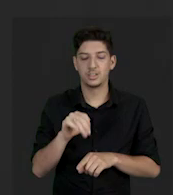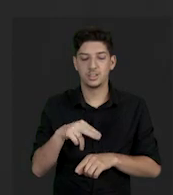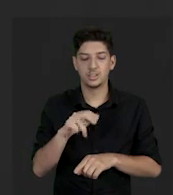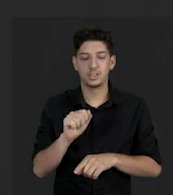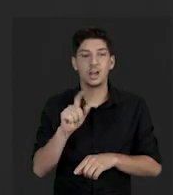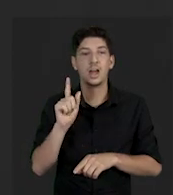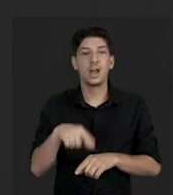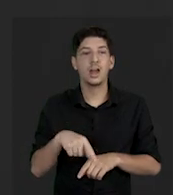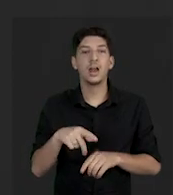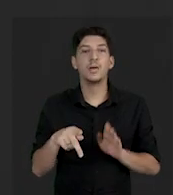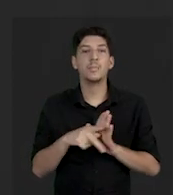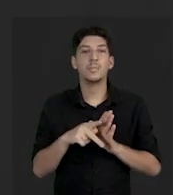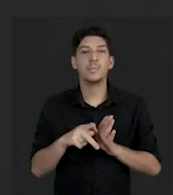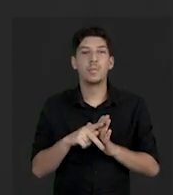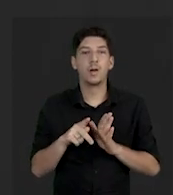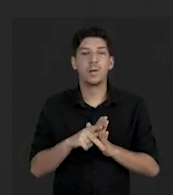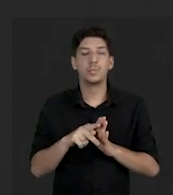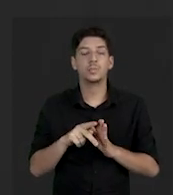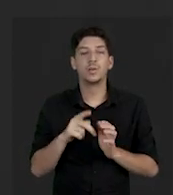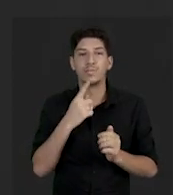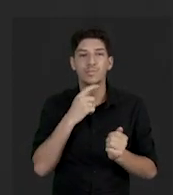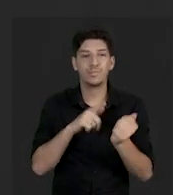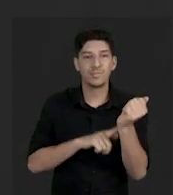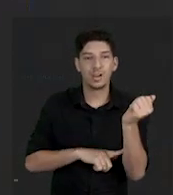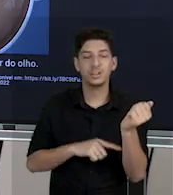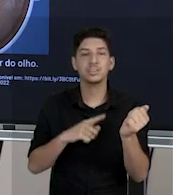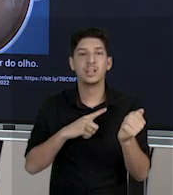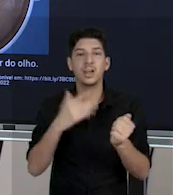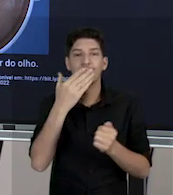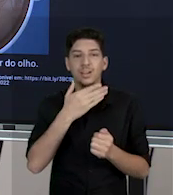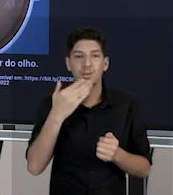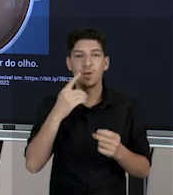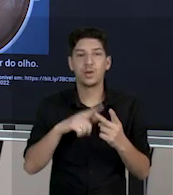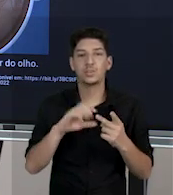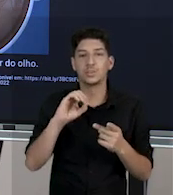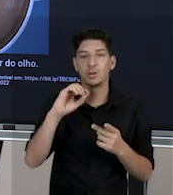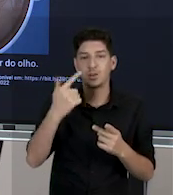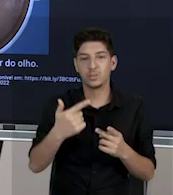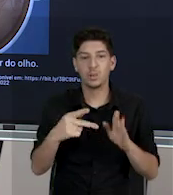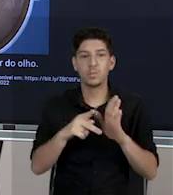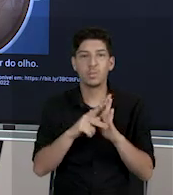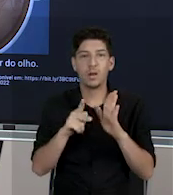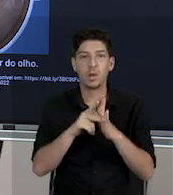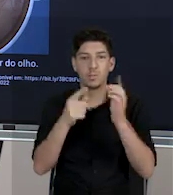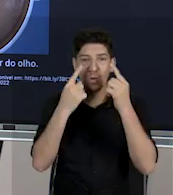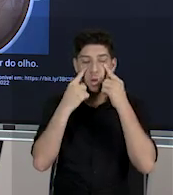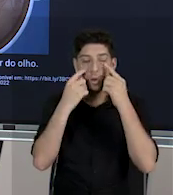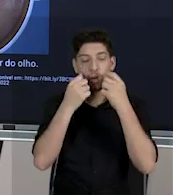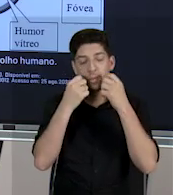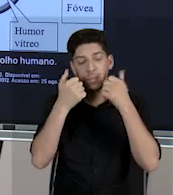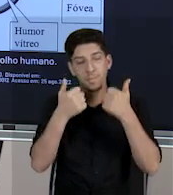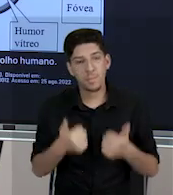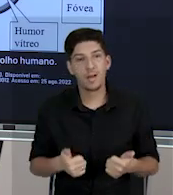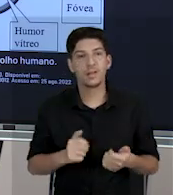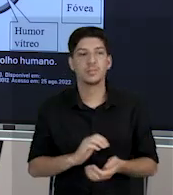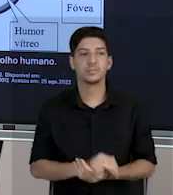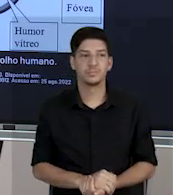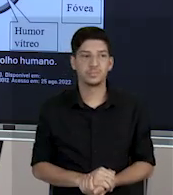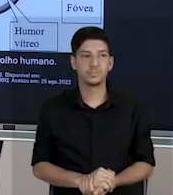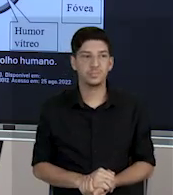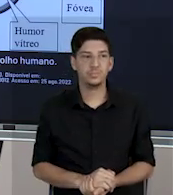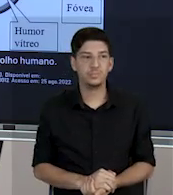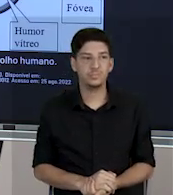de vascularização, que leva, né, a glicose, que leva o oxigênio para o bom funcionamento dos nossos olhos.